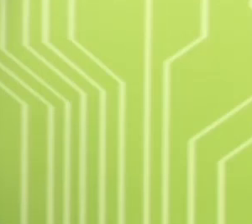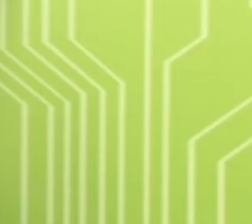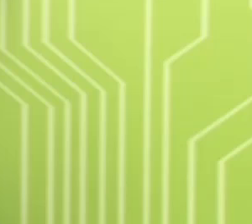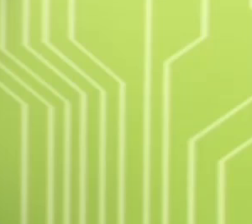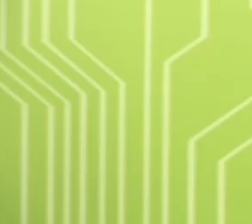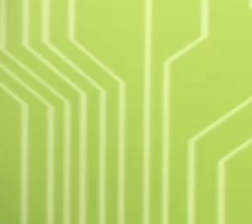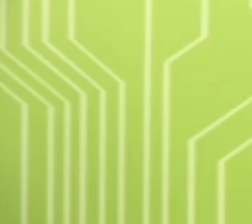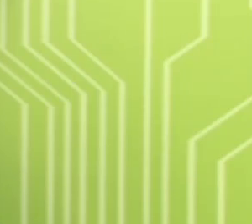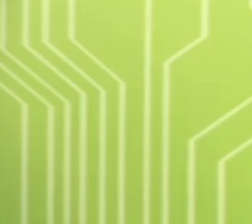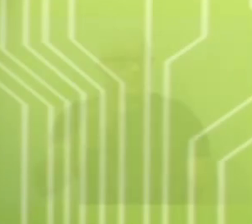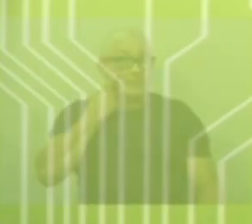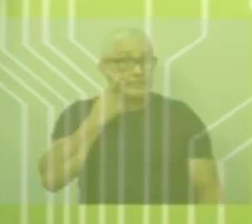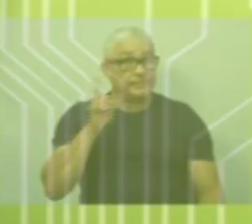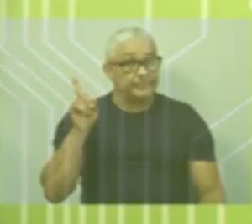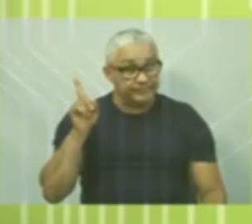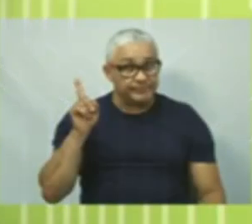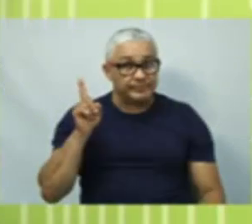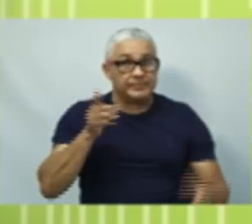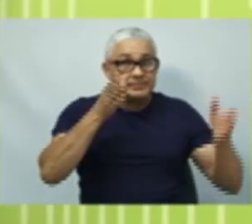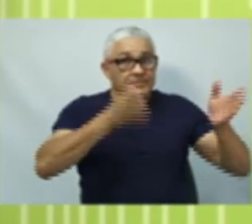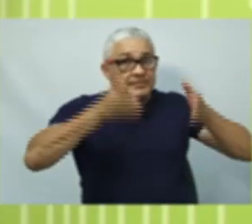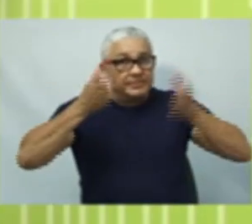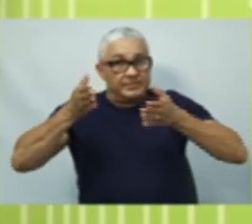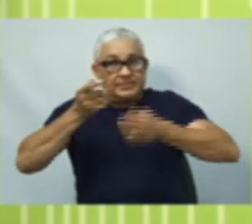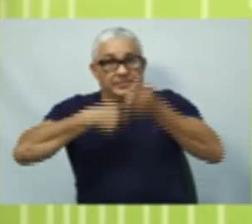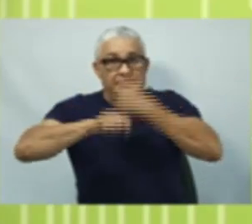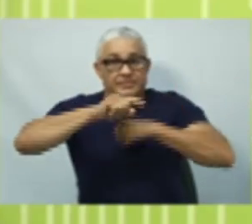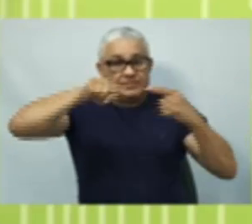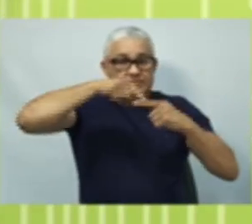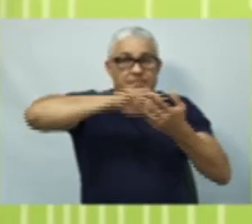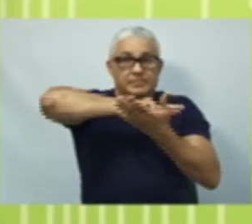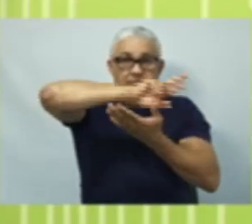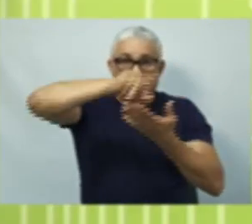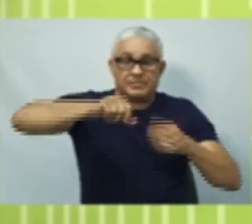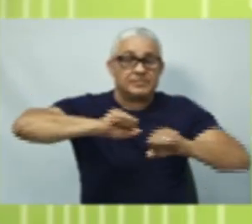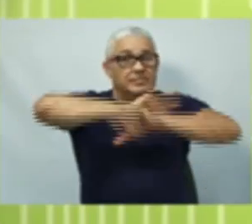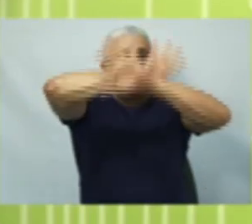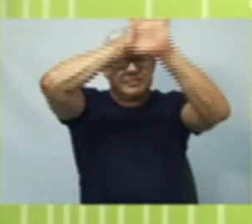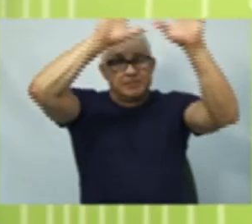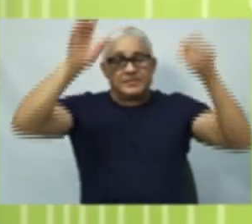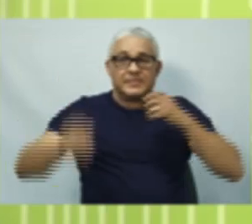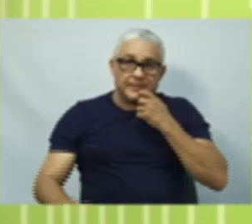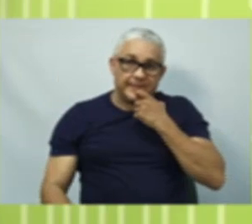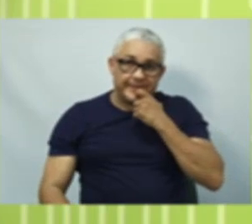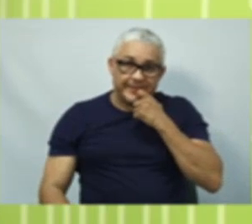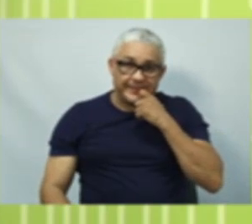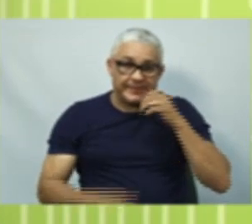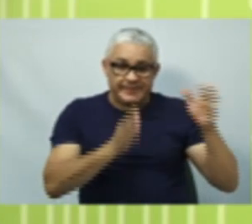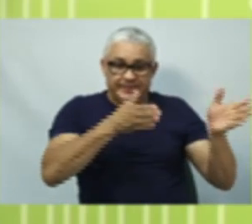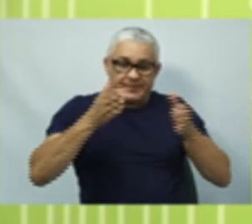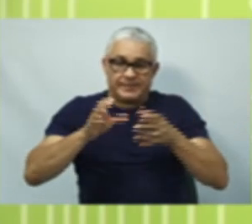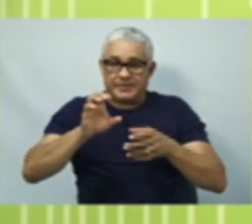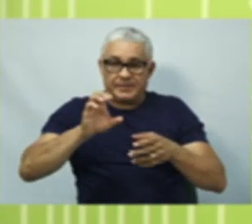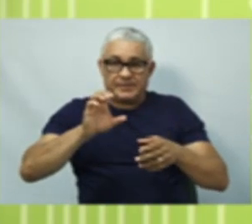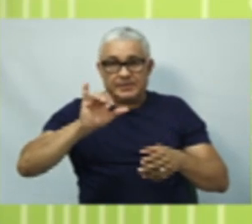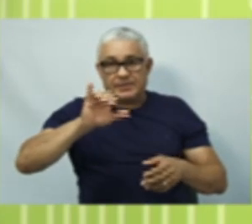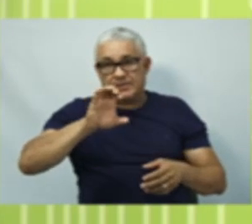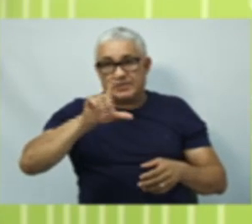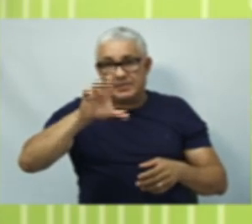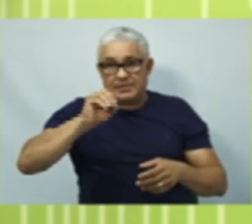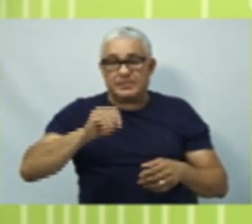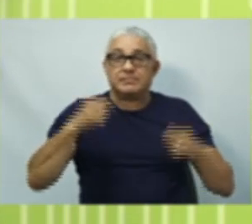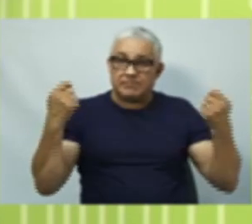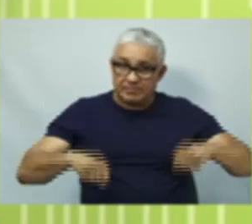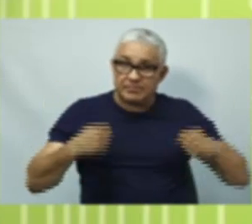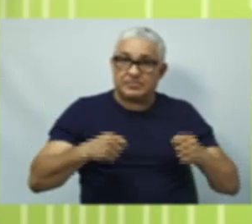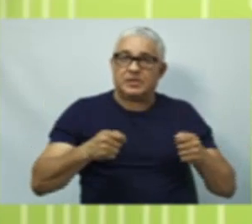Então nós vimos aí o ciclo da administração por objetivo e ficou claro aí no ciclo da administração por objetivo que nós precisamos